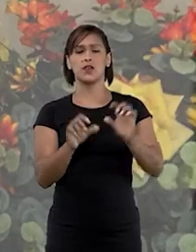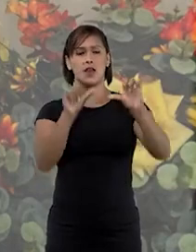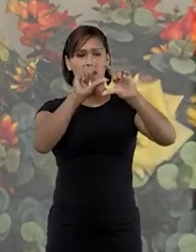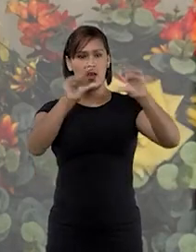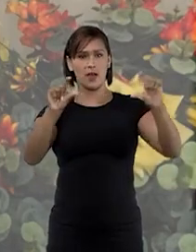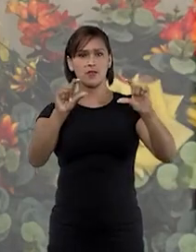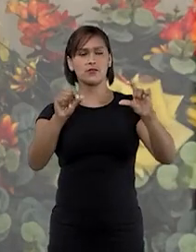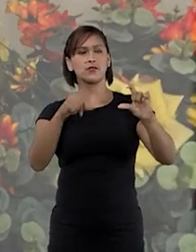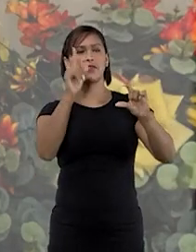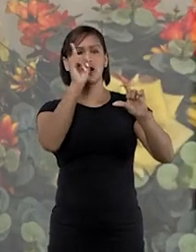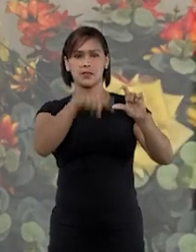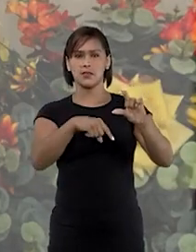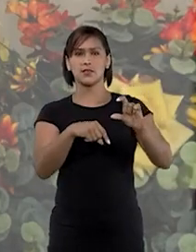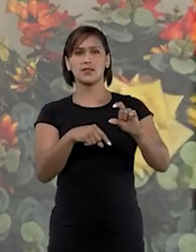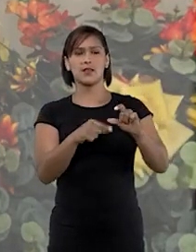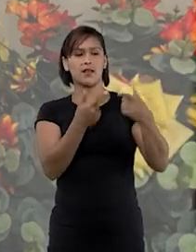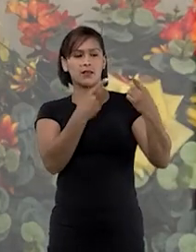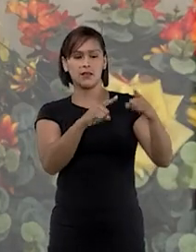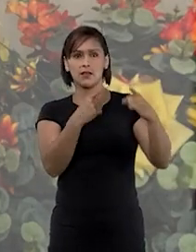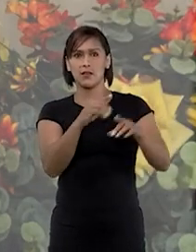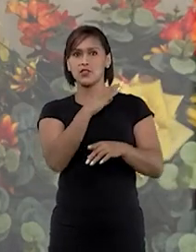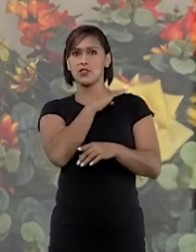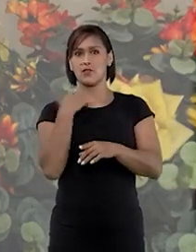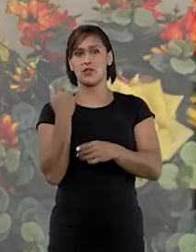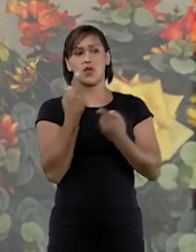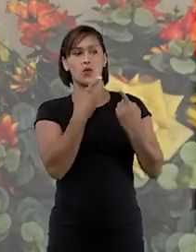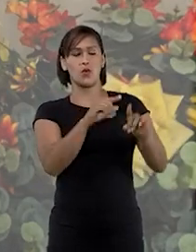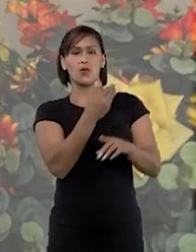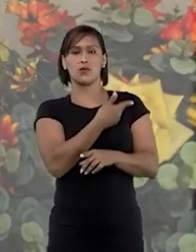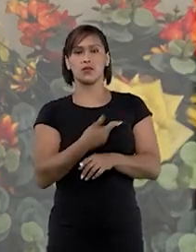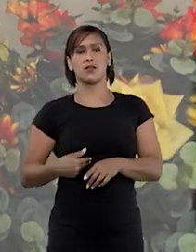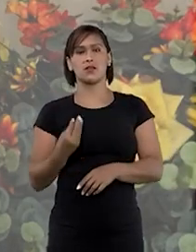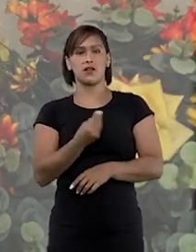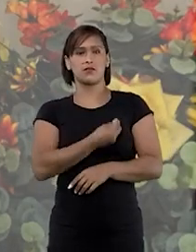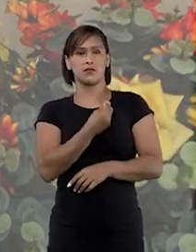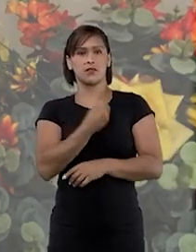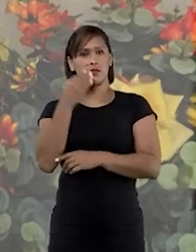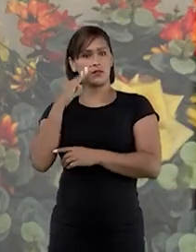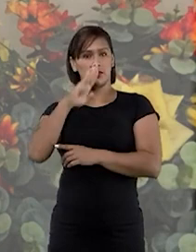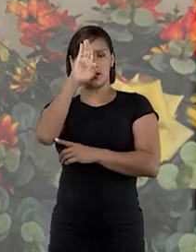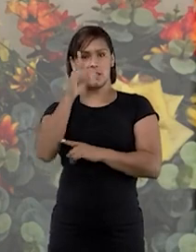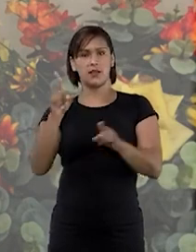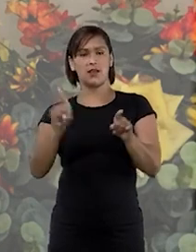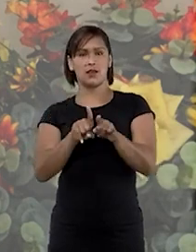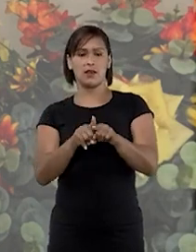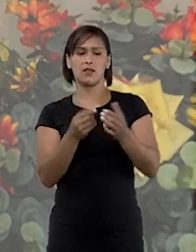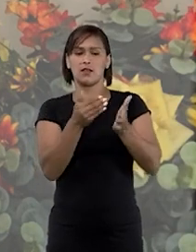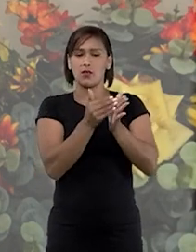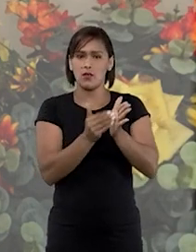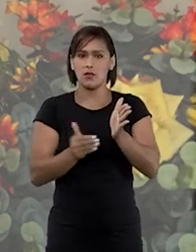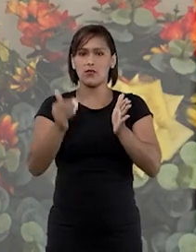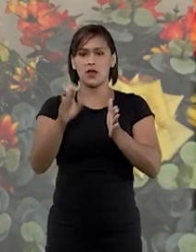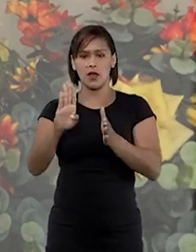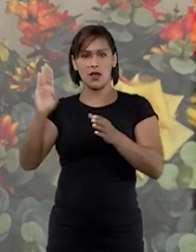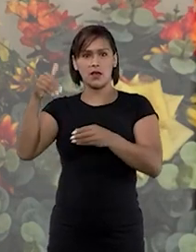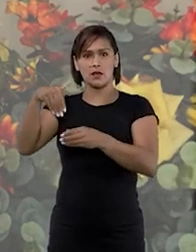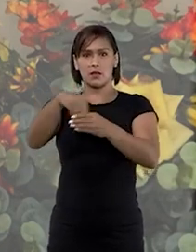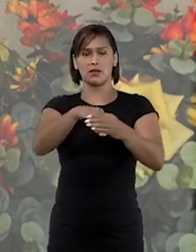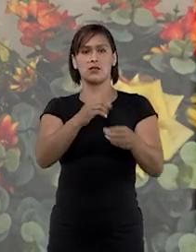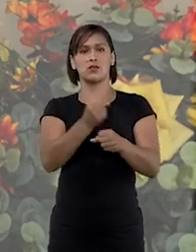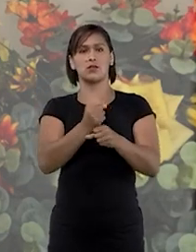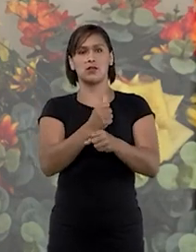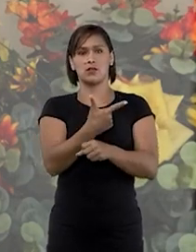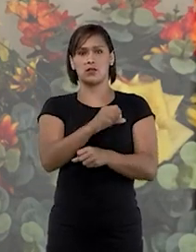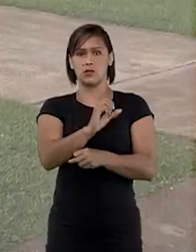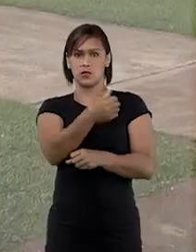a frase Faria referência a tentativa de homicídio contra o presidente Jair bolsonaro ainda durante a campanha eleitoral